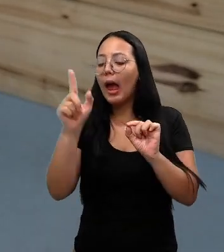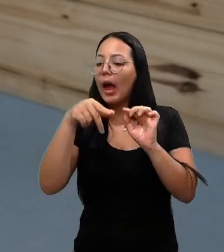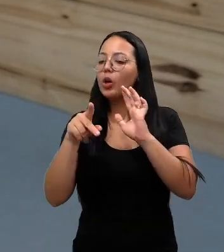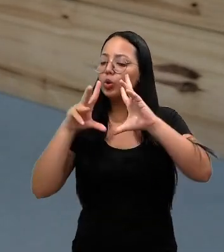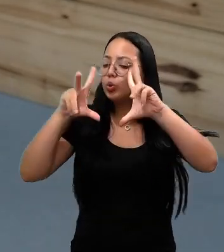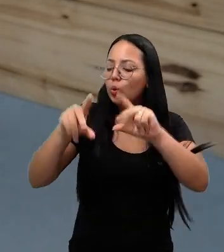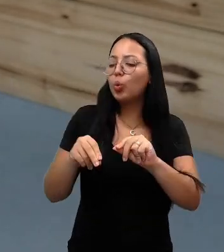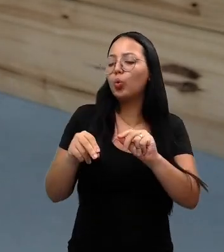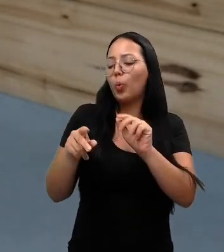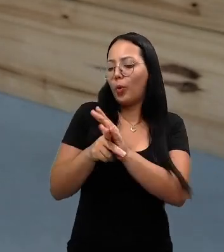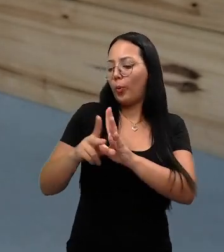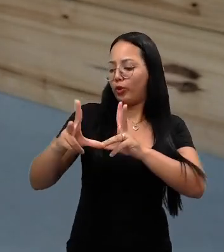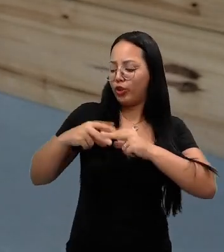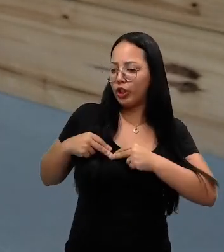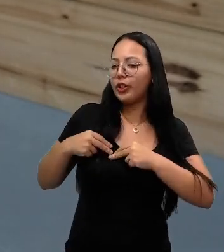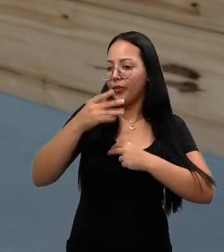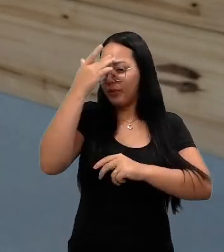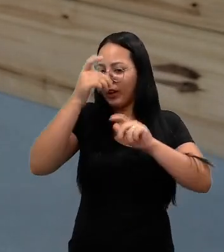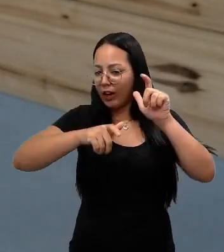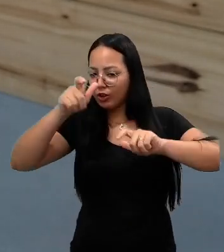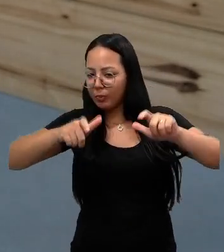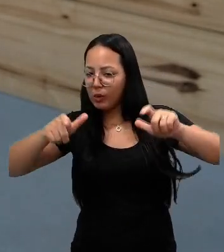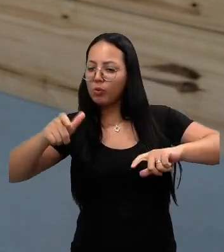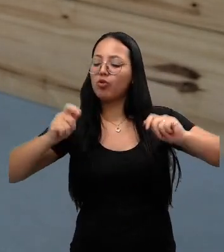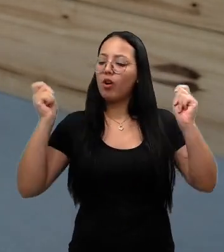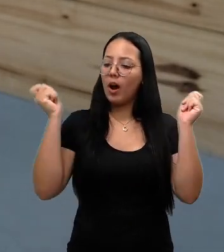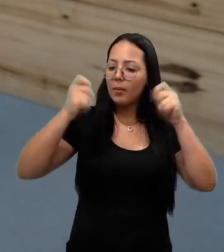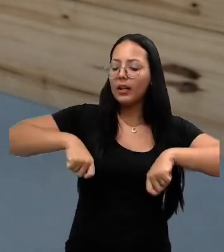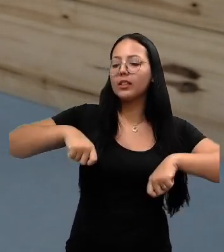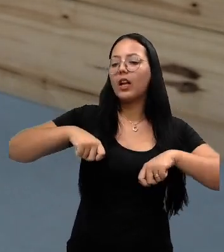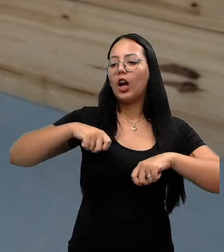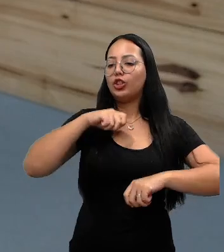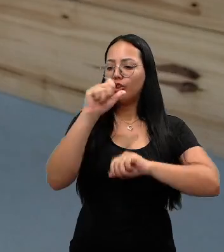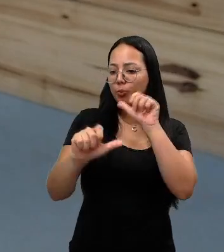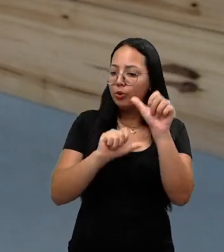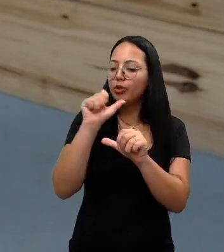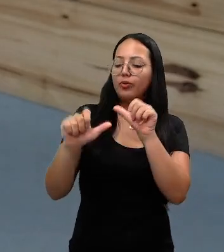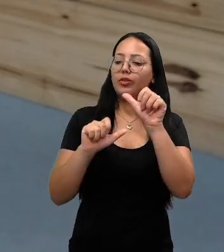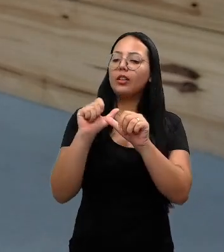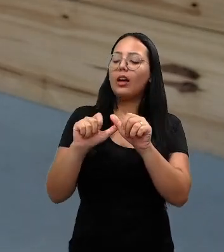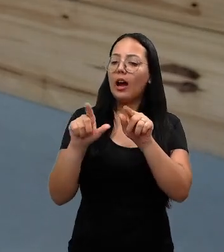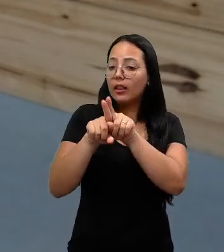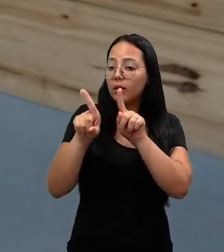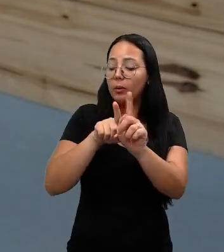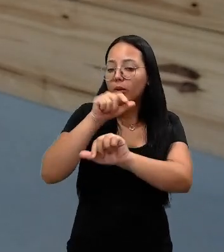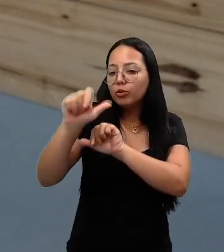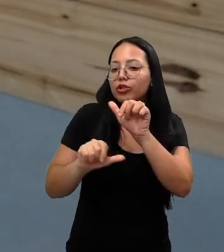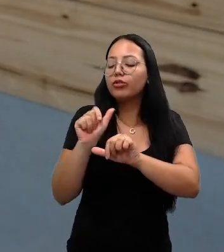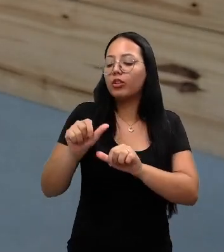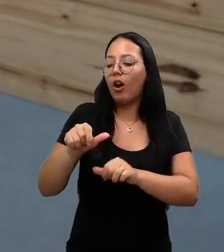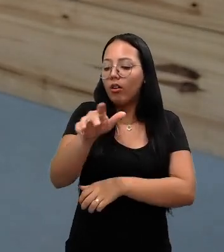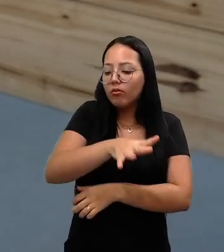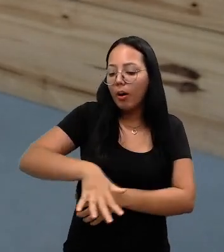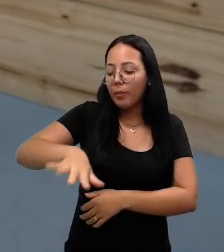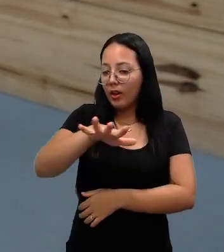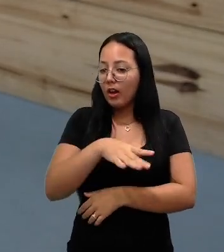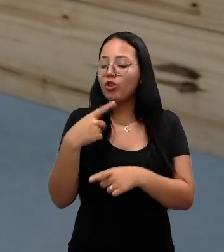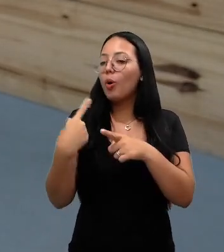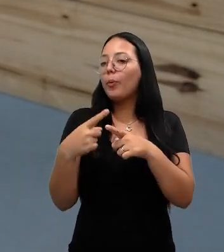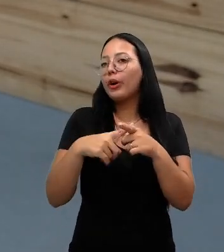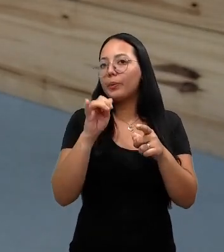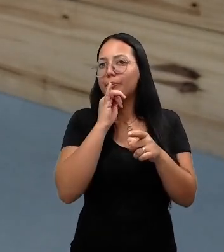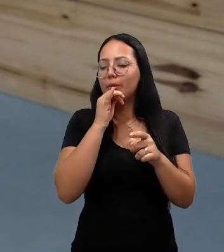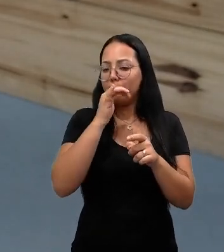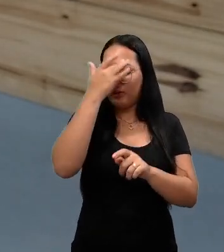o indivíduo, que confere a capacidade de modificá-lo e de modificar também o seu meio. Ele faz com que as pessoas